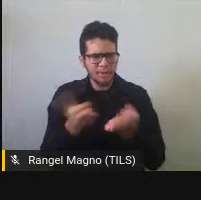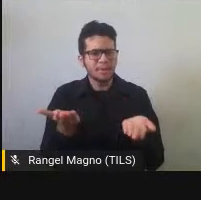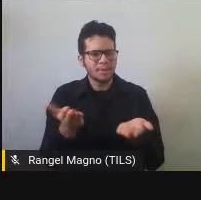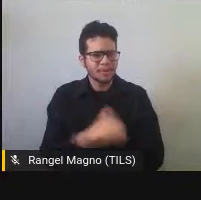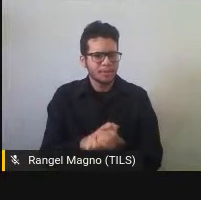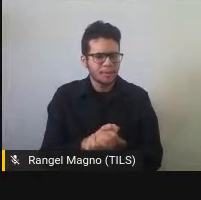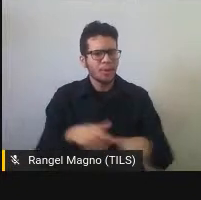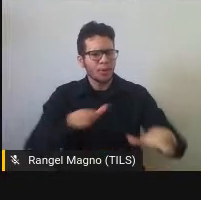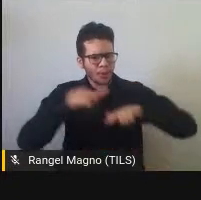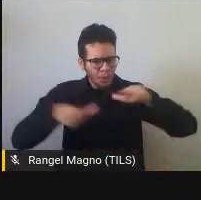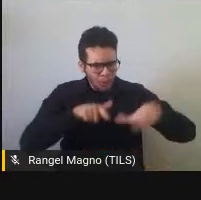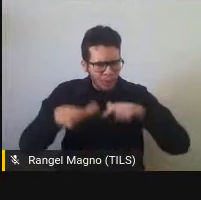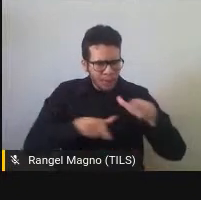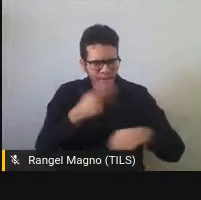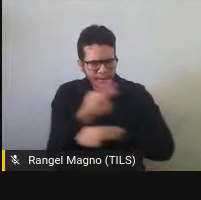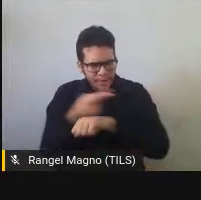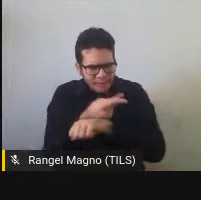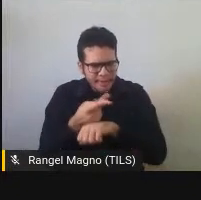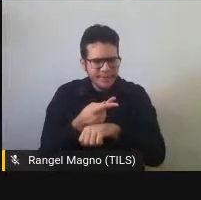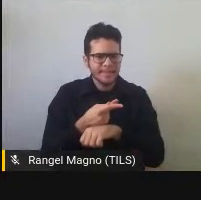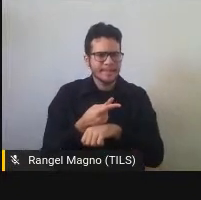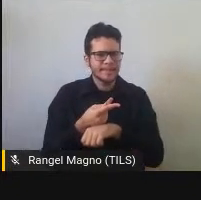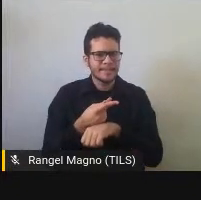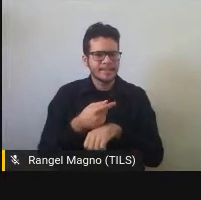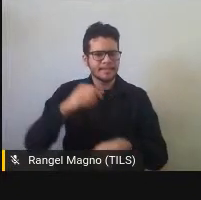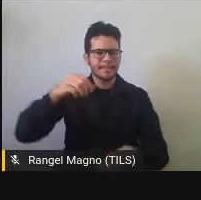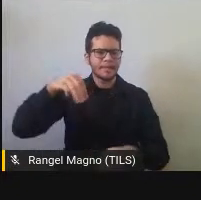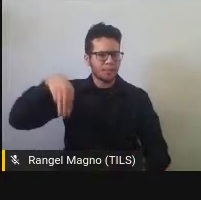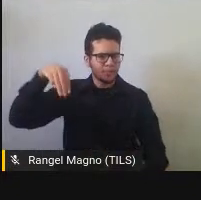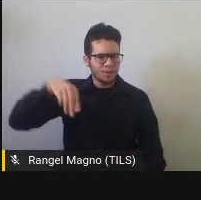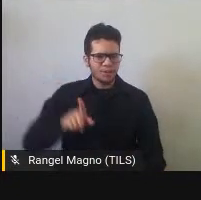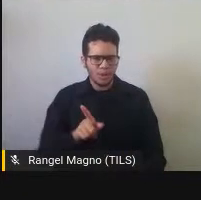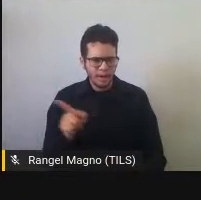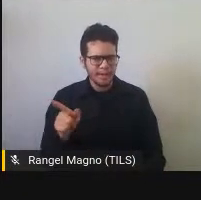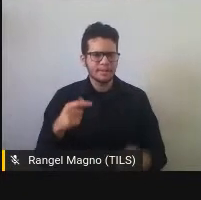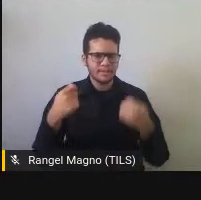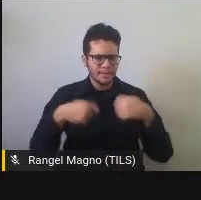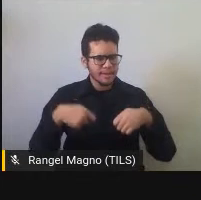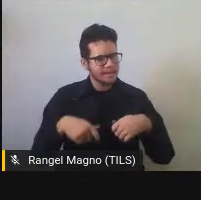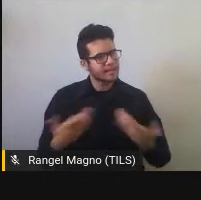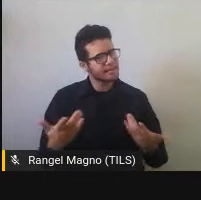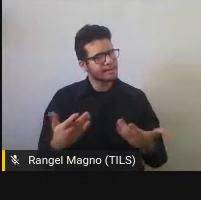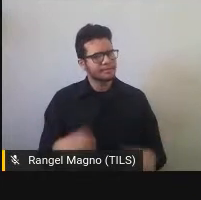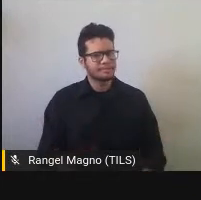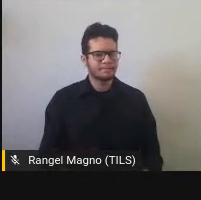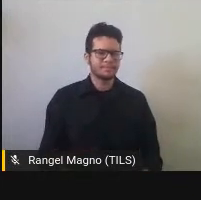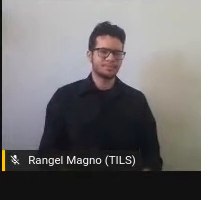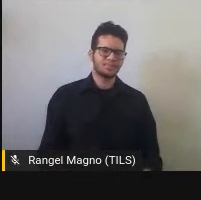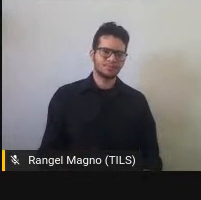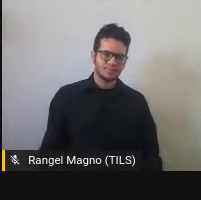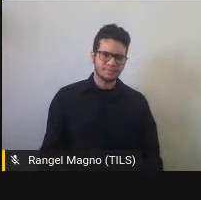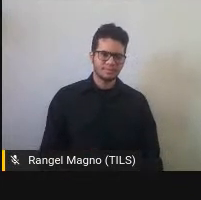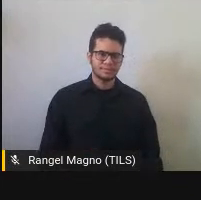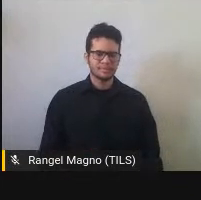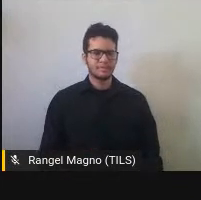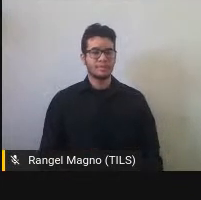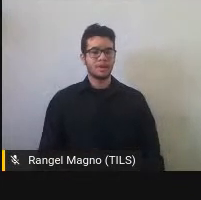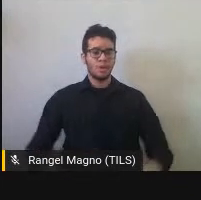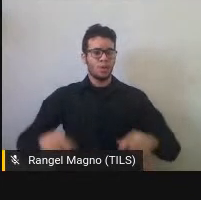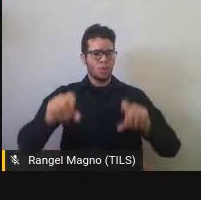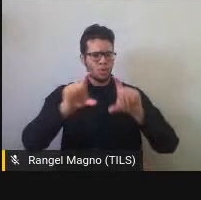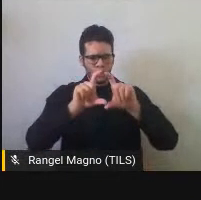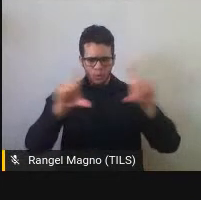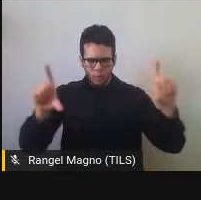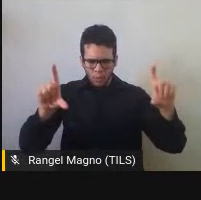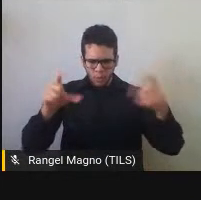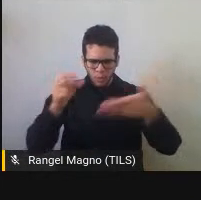que ele fez com o lituano bem concluindo apesar desse manuscrito o souvenir não ter